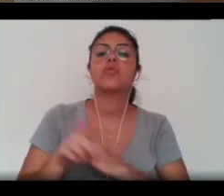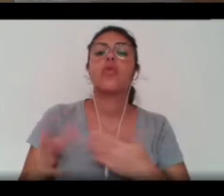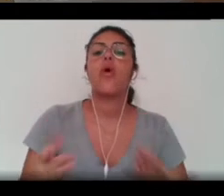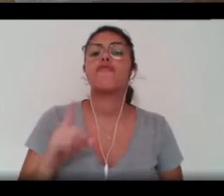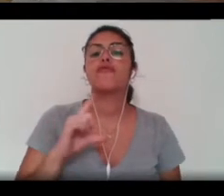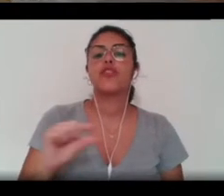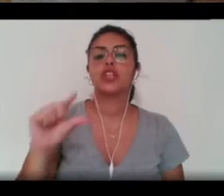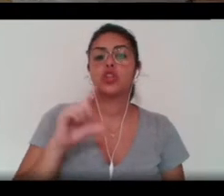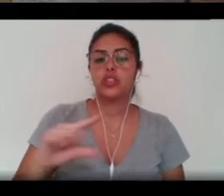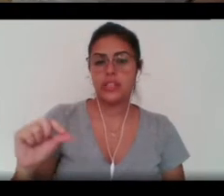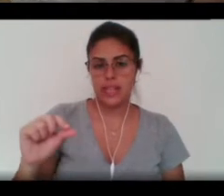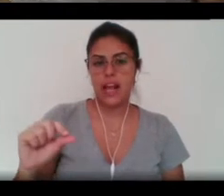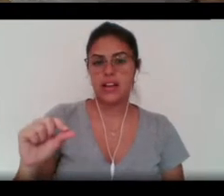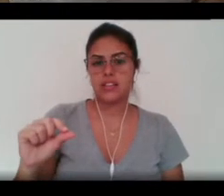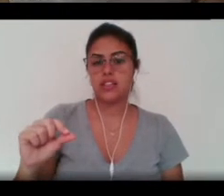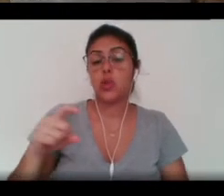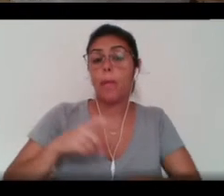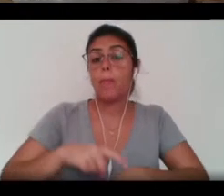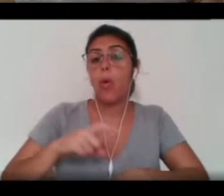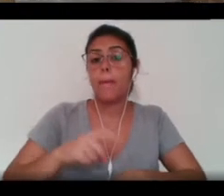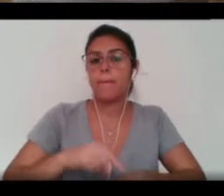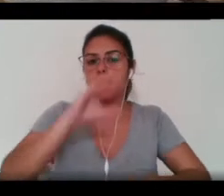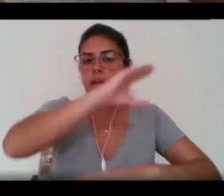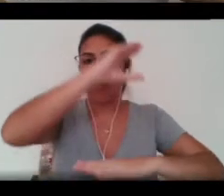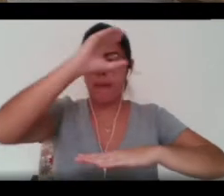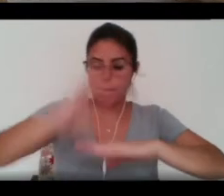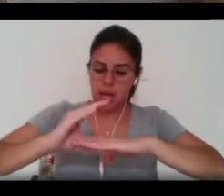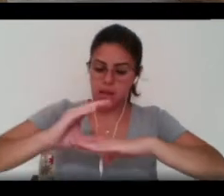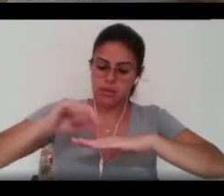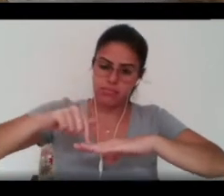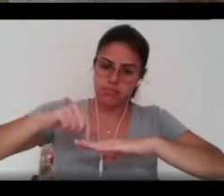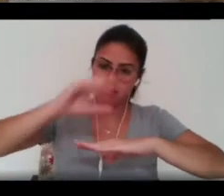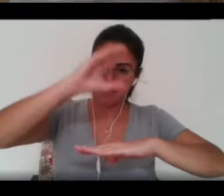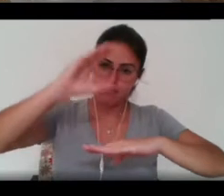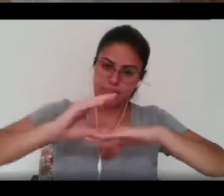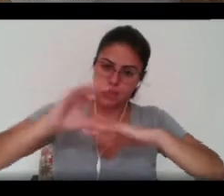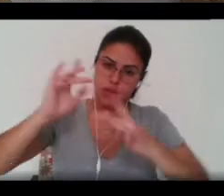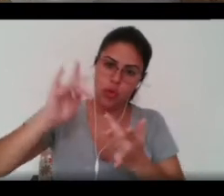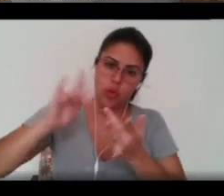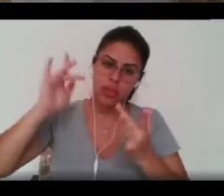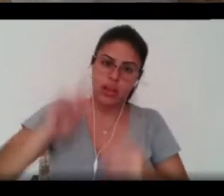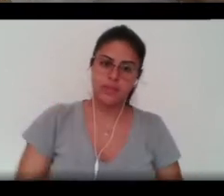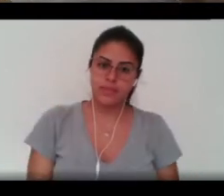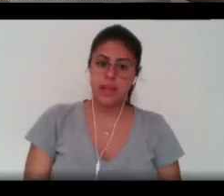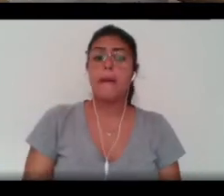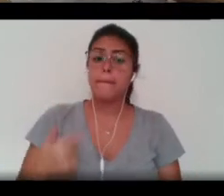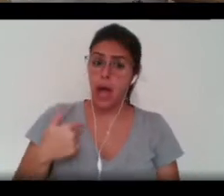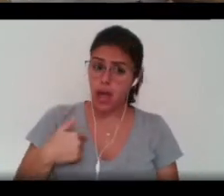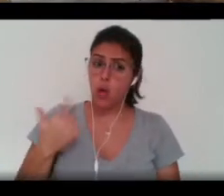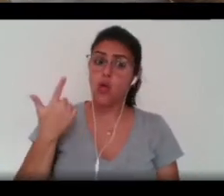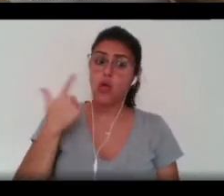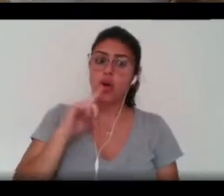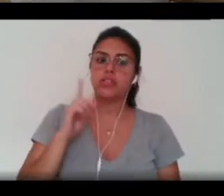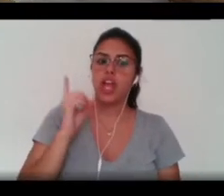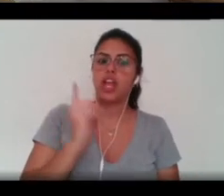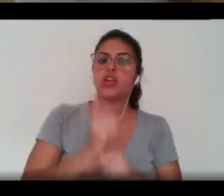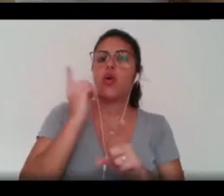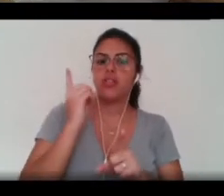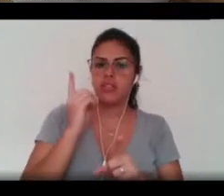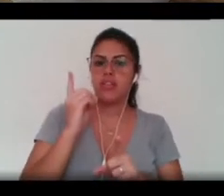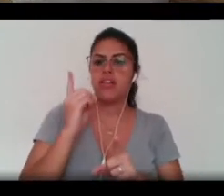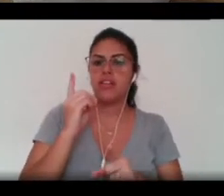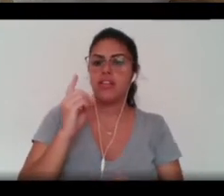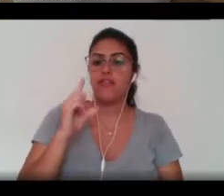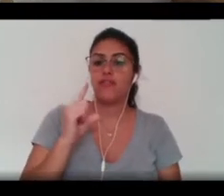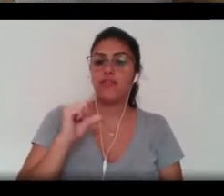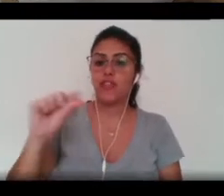a velocidade do saco de areia quando ele atinge o solo. De novo, para eu achar a velocidade do saco de